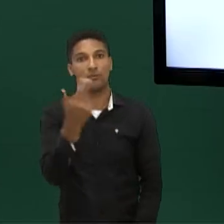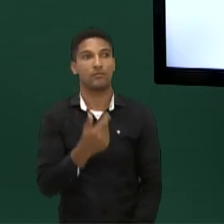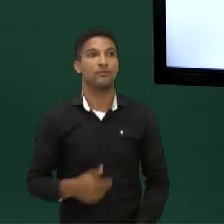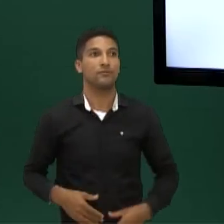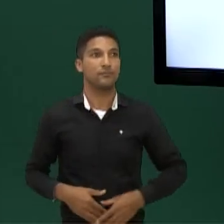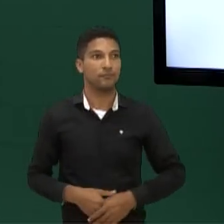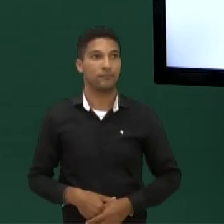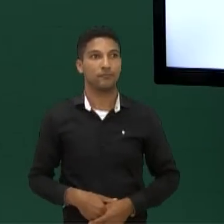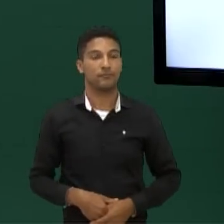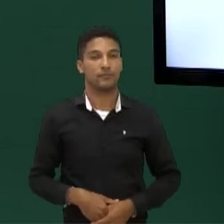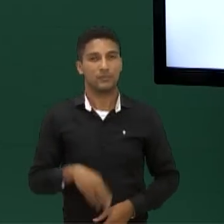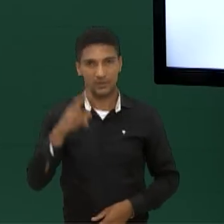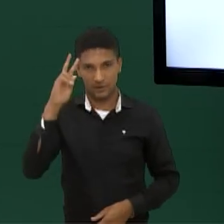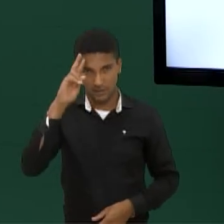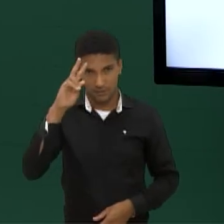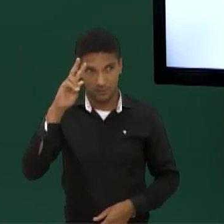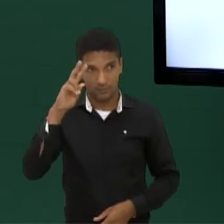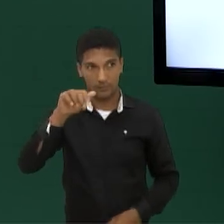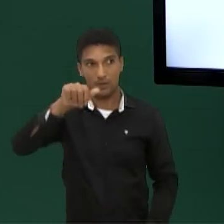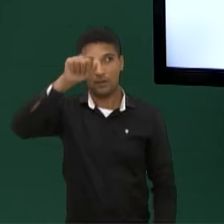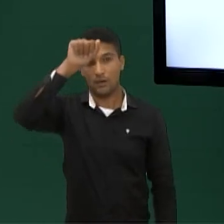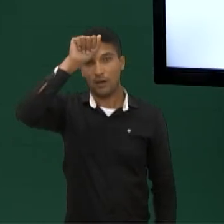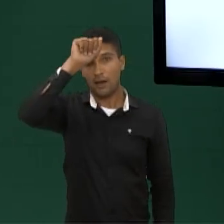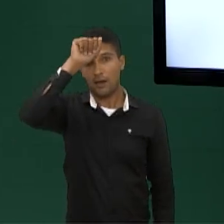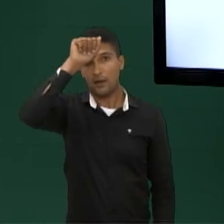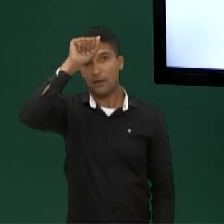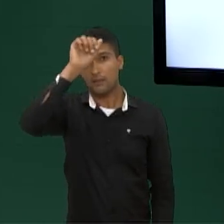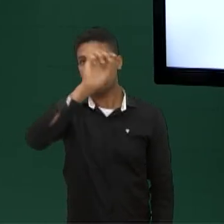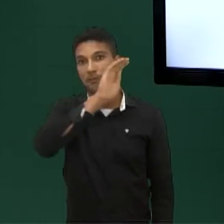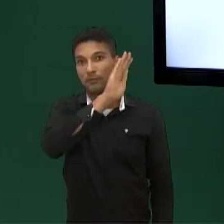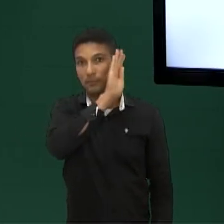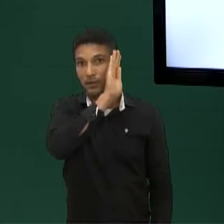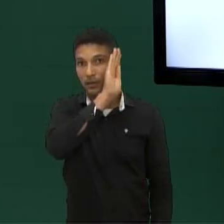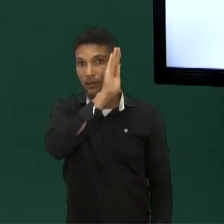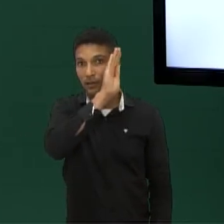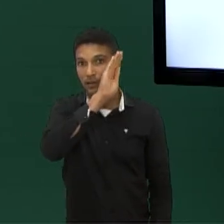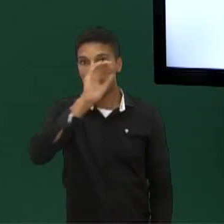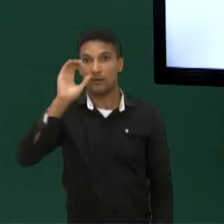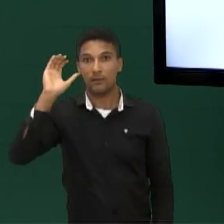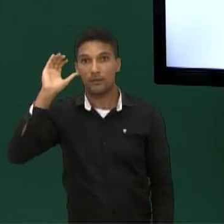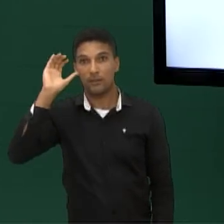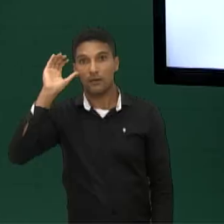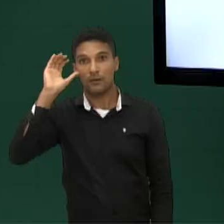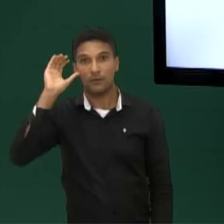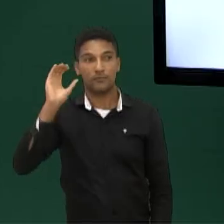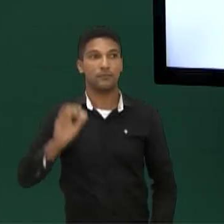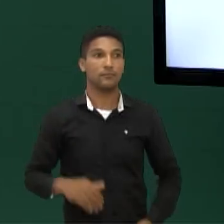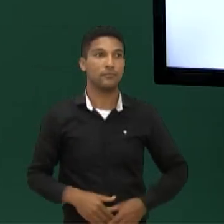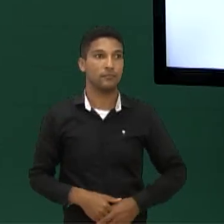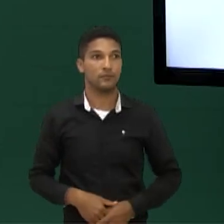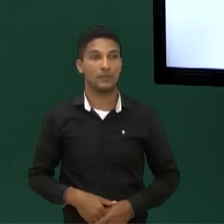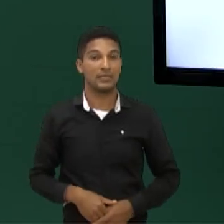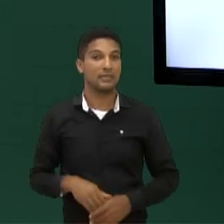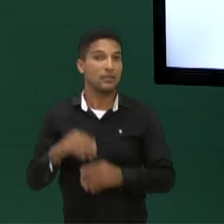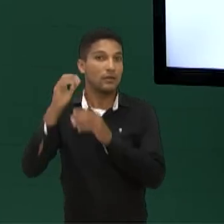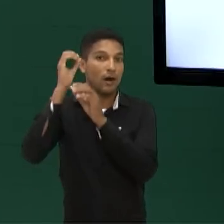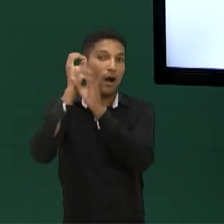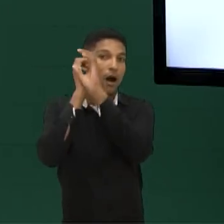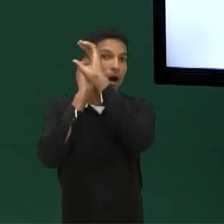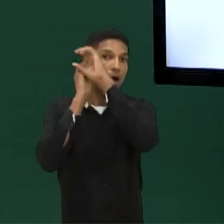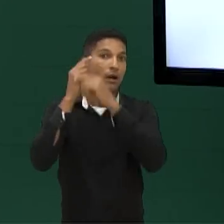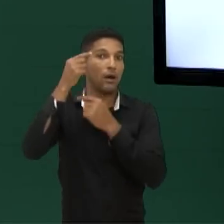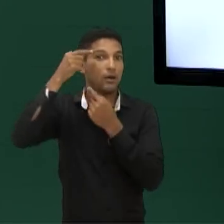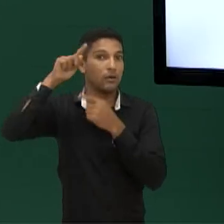o B e o C, tá? Eu sei que se eu somar todos esses lados